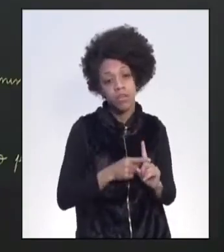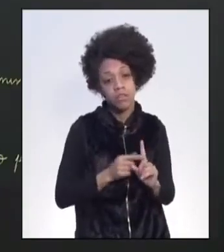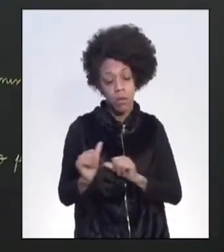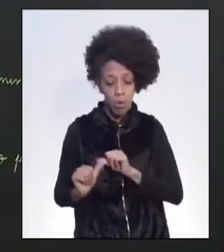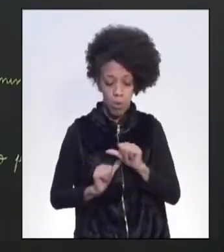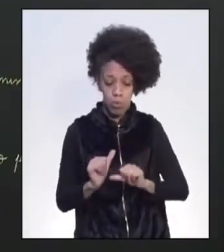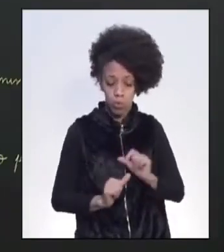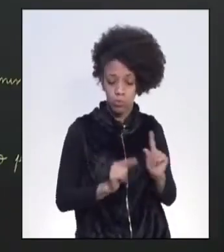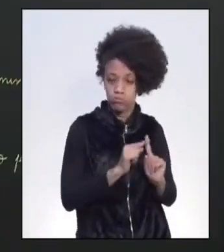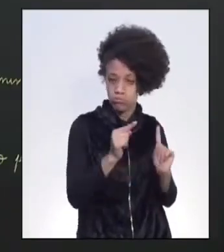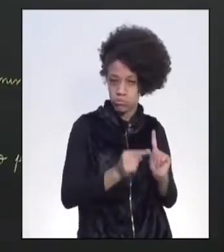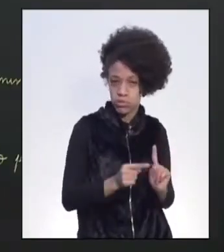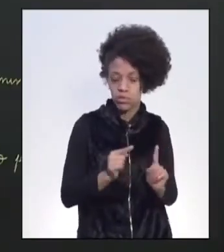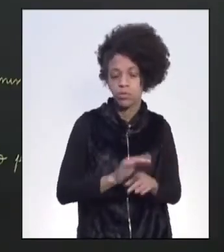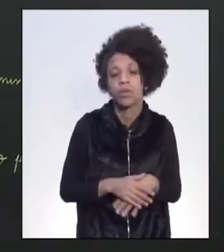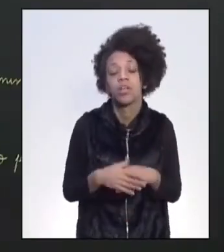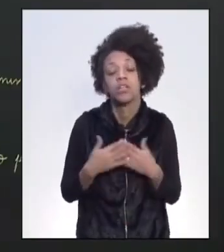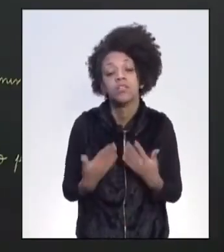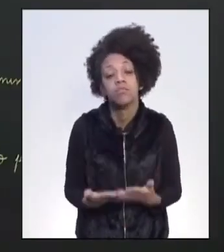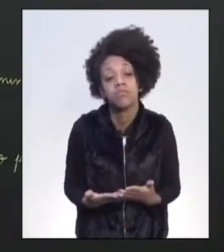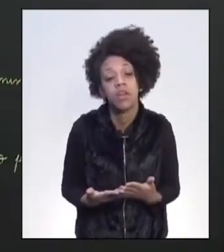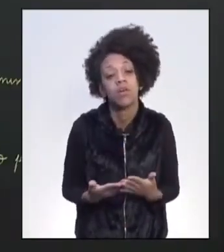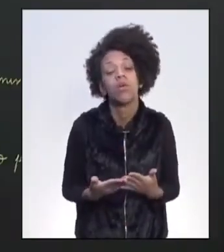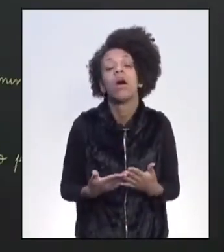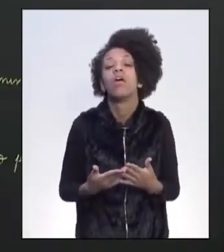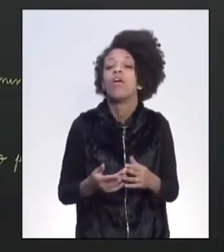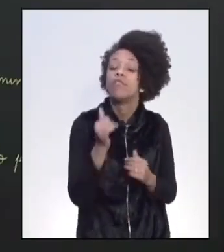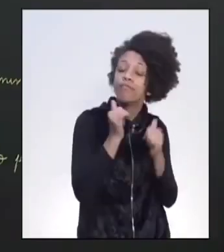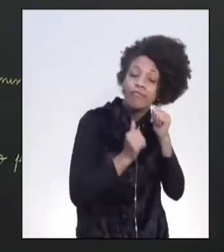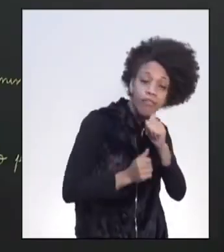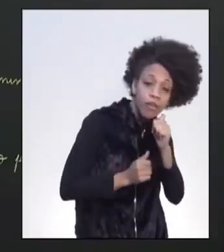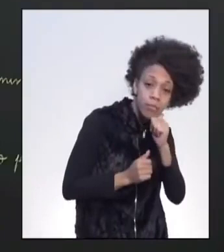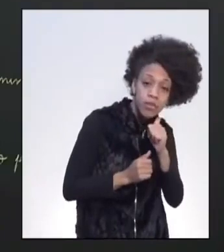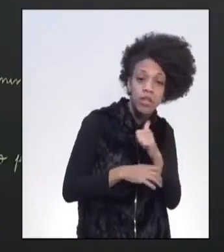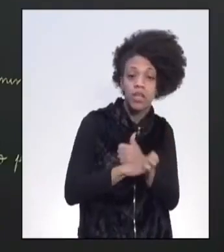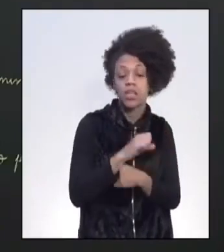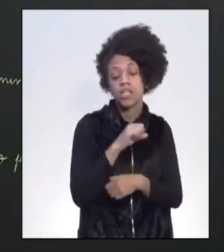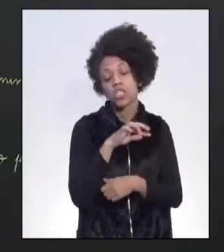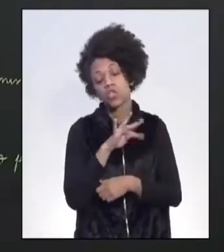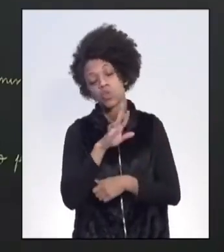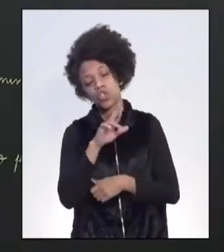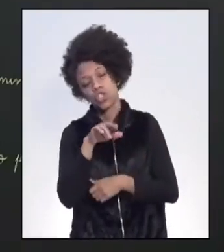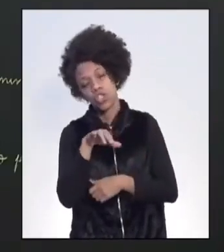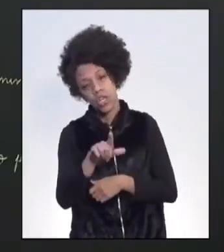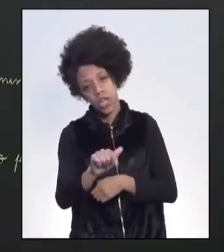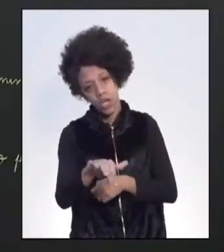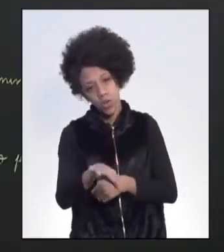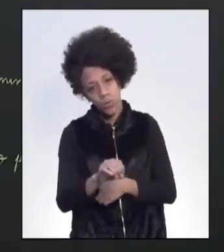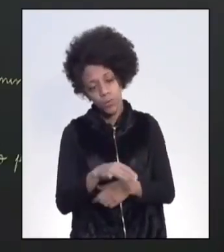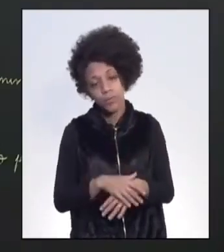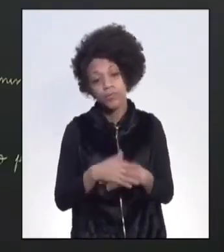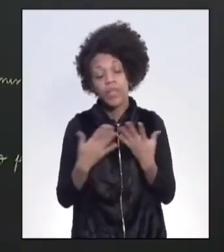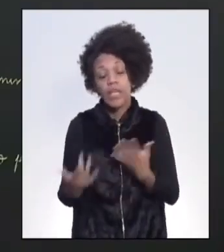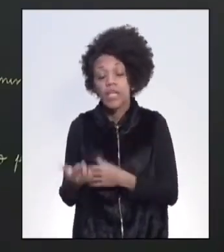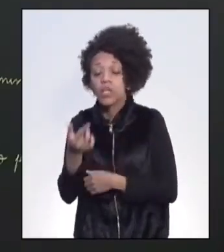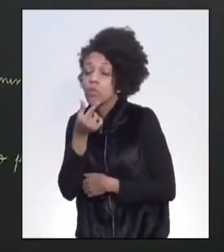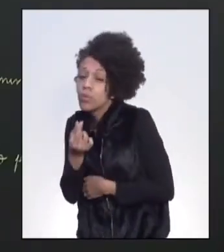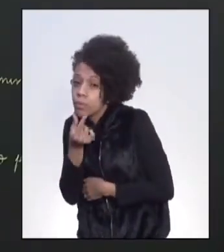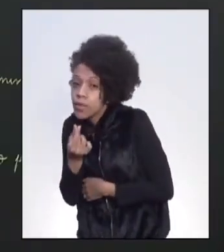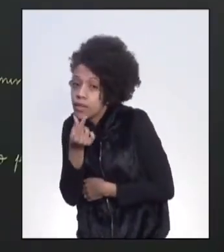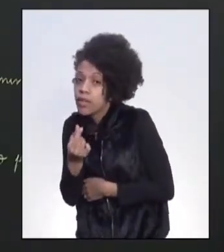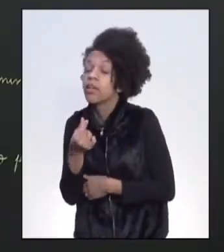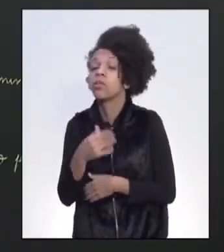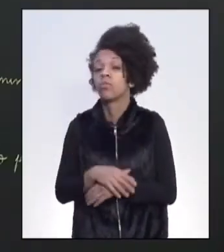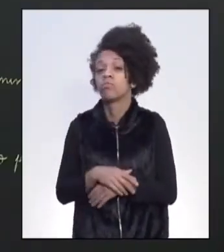dessa gravidez. Então, são os hormônios tipicamente femininos, estrogênio e progesterona. E no caso do menino, no caso